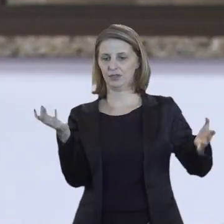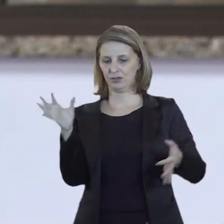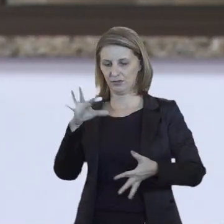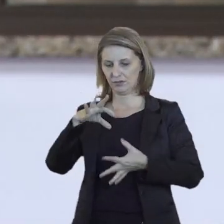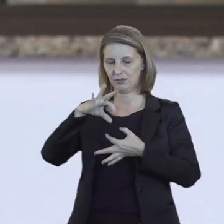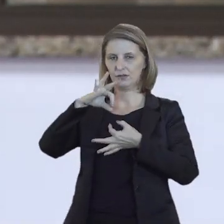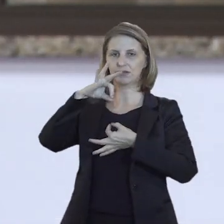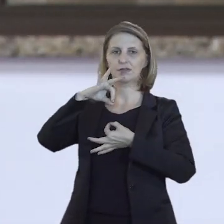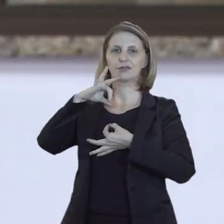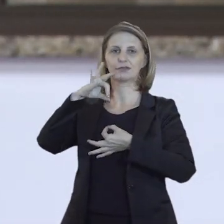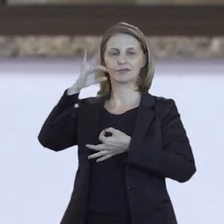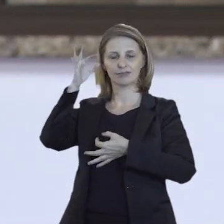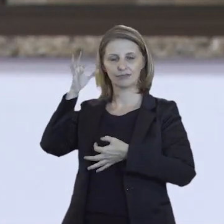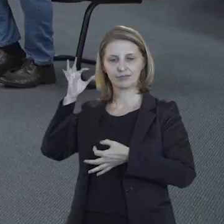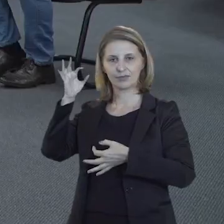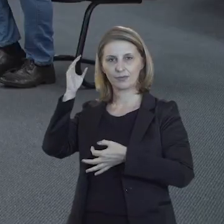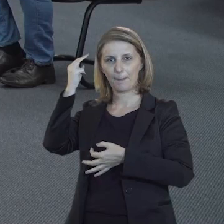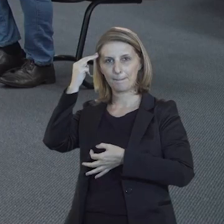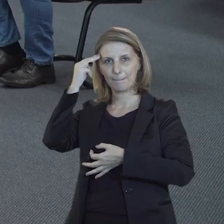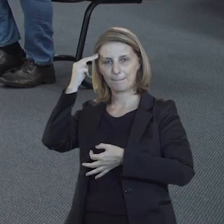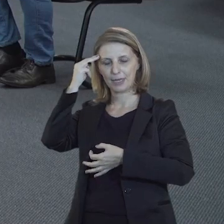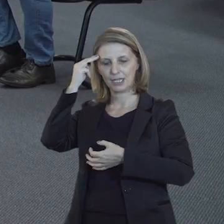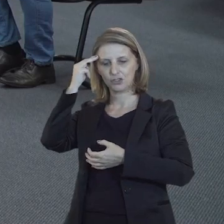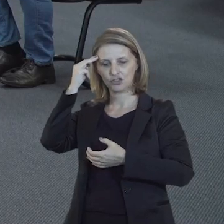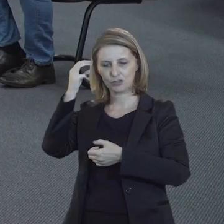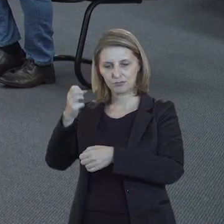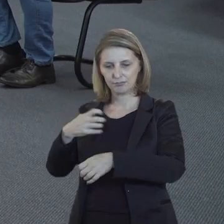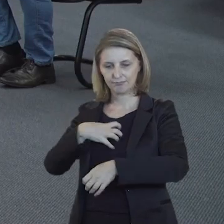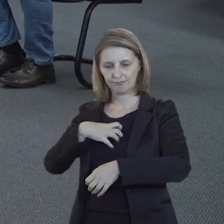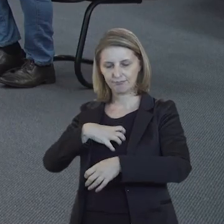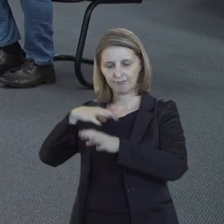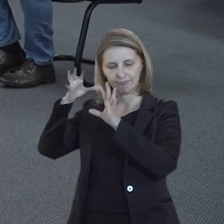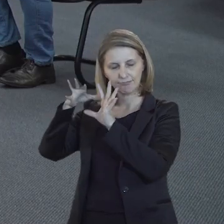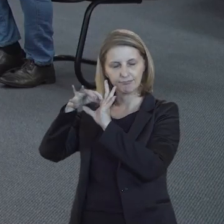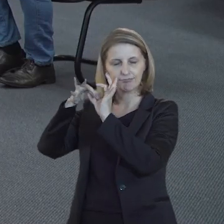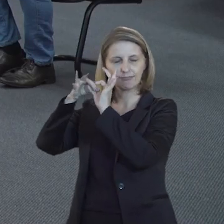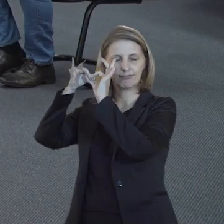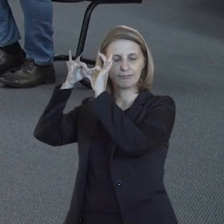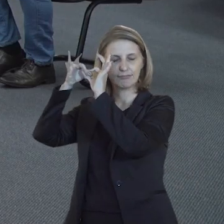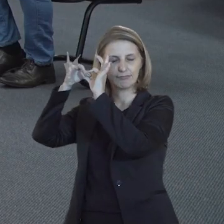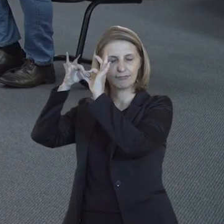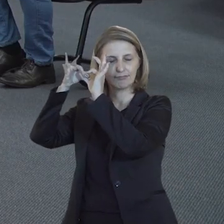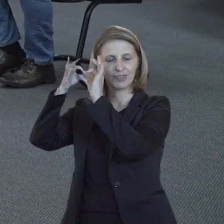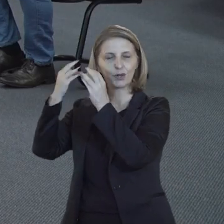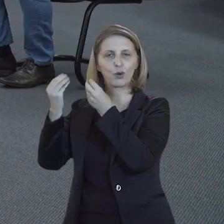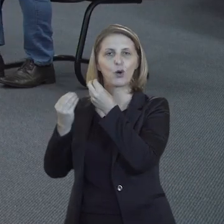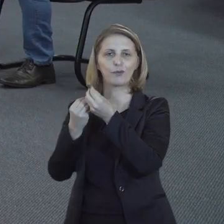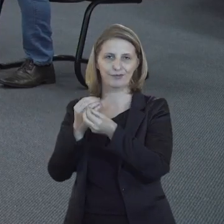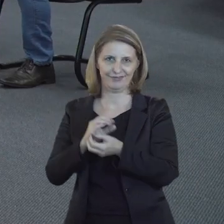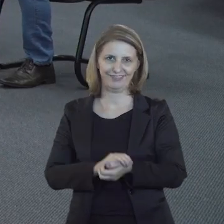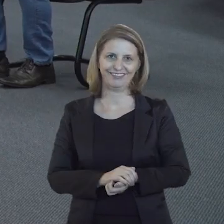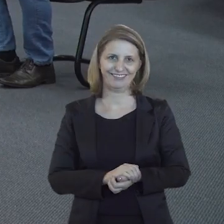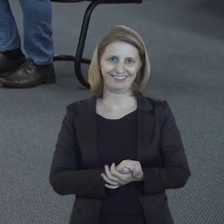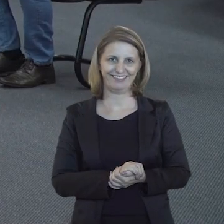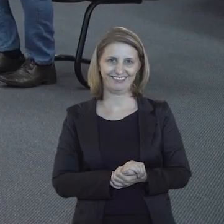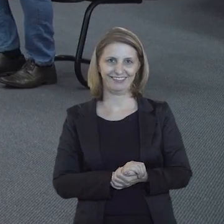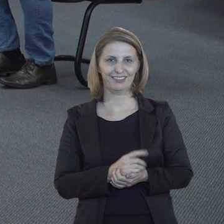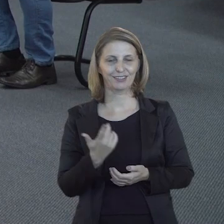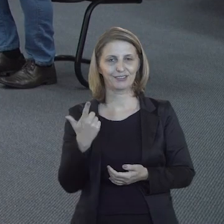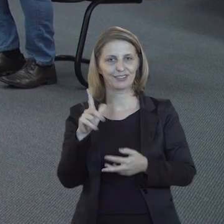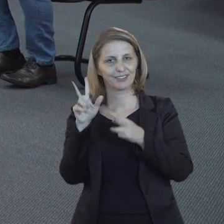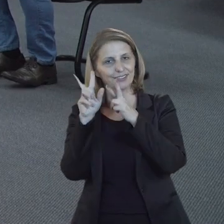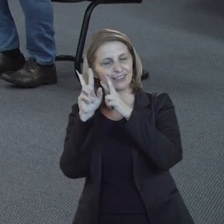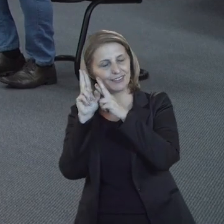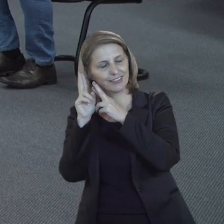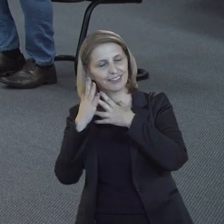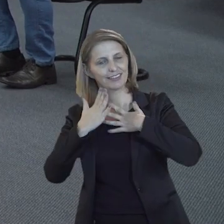a Rúbia trouxe. Eu também adotei essa prática, especialmente à noite eu não vejo mais notícias, para eu poder desligar a minha